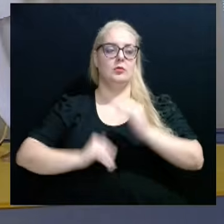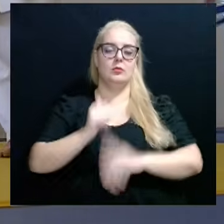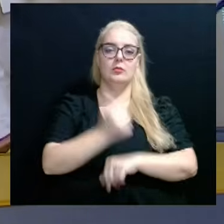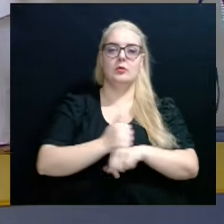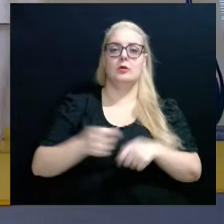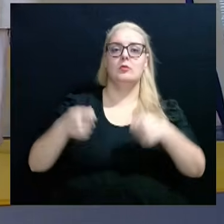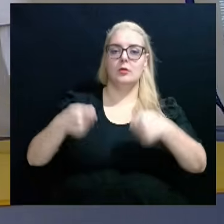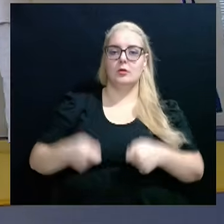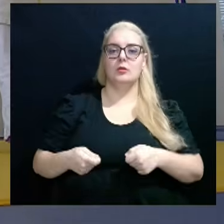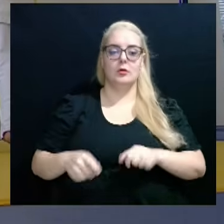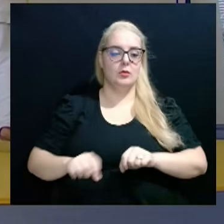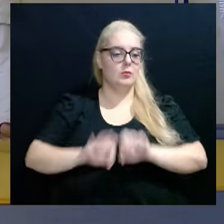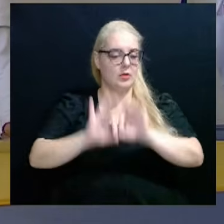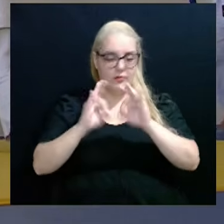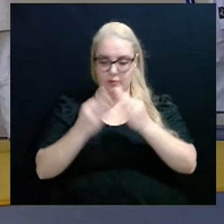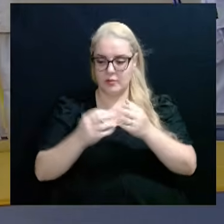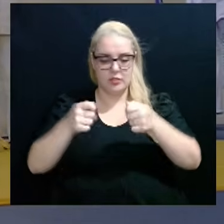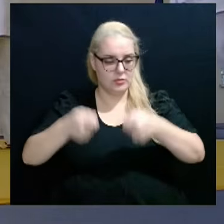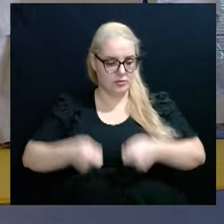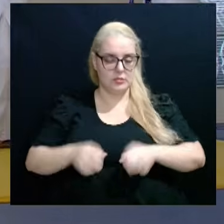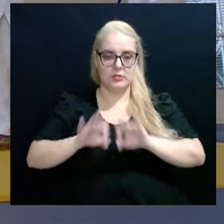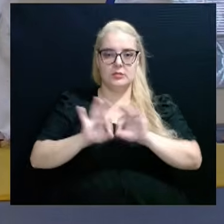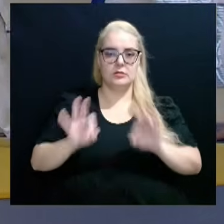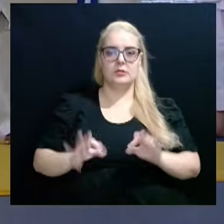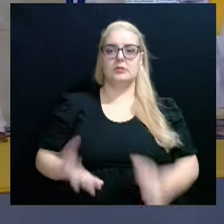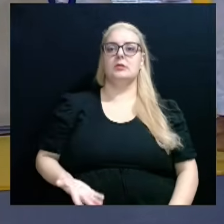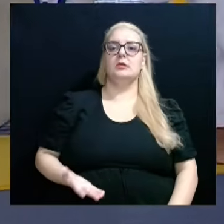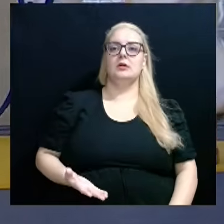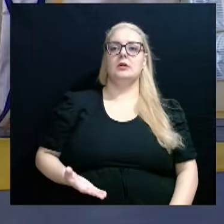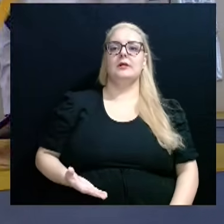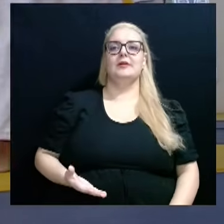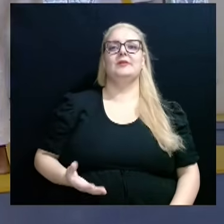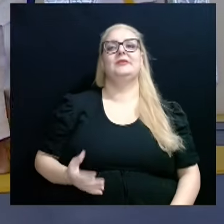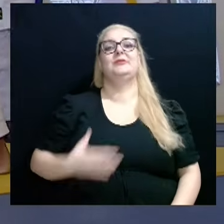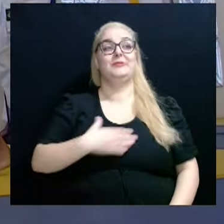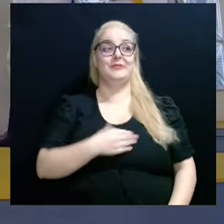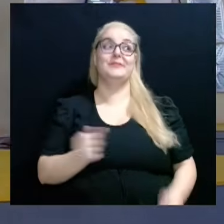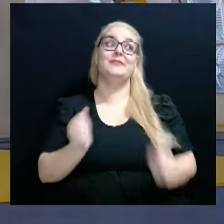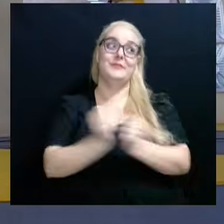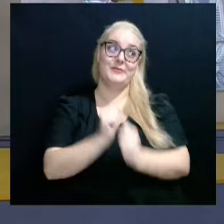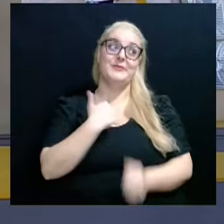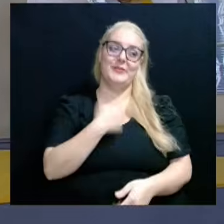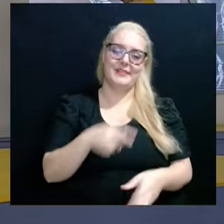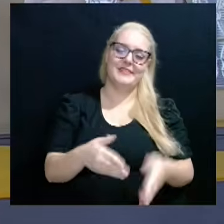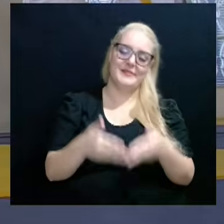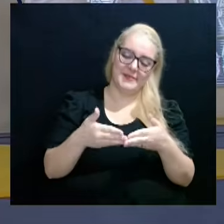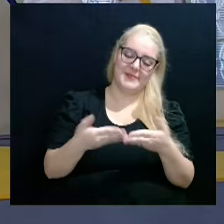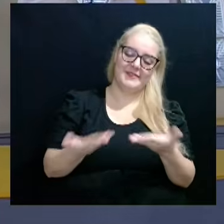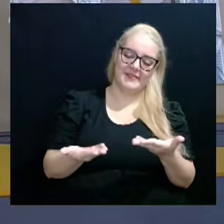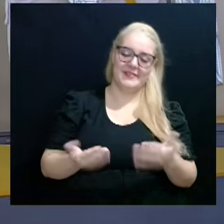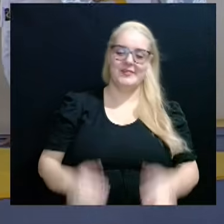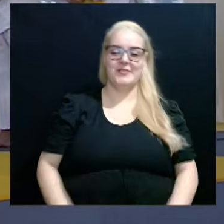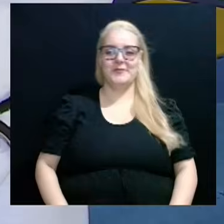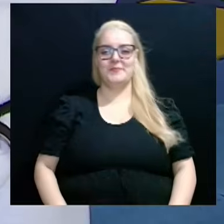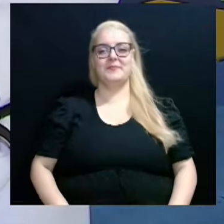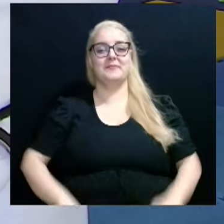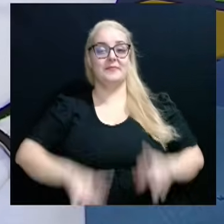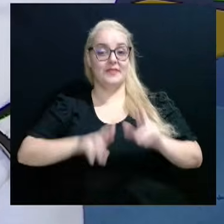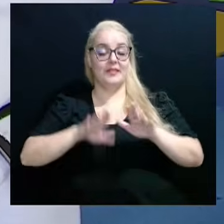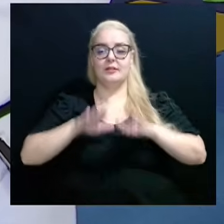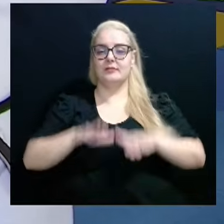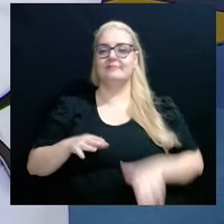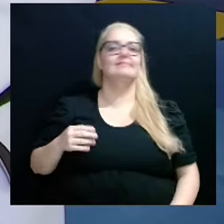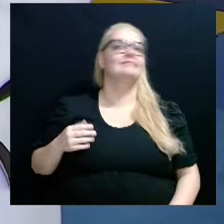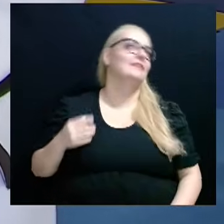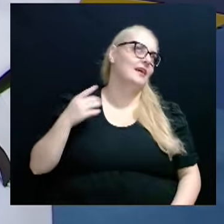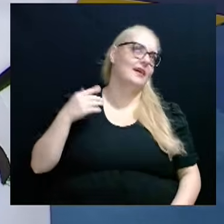estruturada, com os filhos aqui com a gente também, por favor. E a expectativa é ficar aqui o tempo que Deus permitir. Vamos